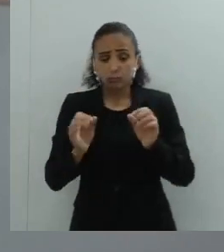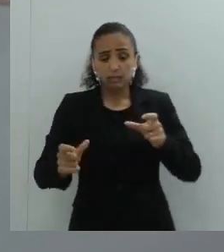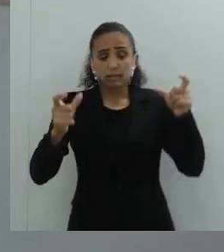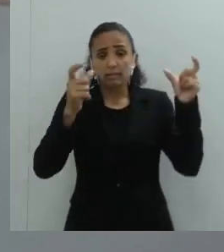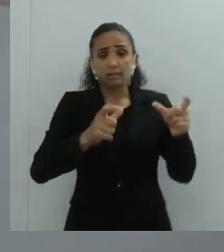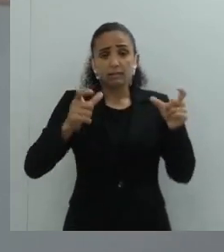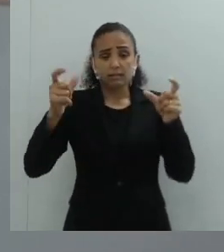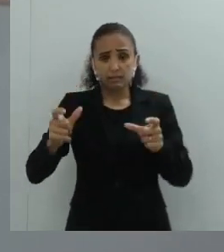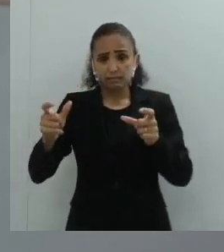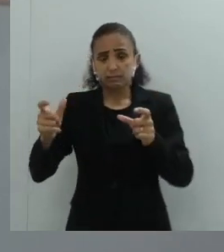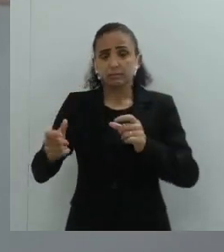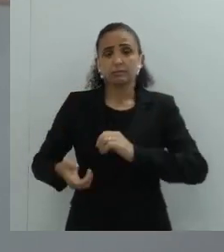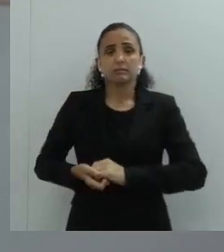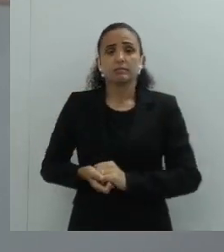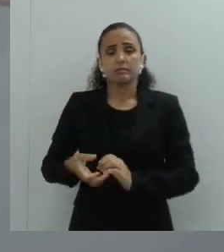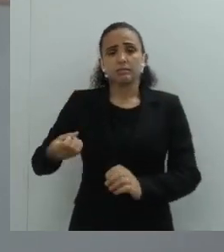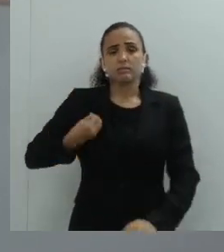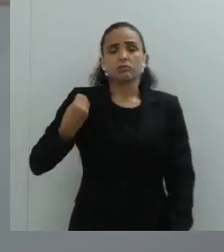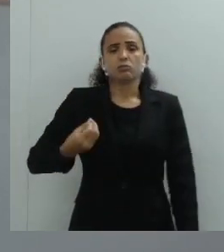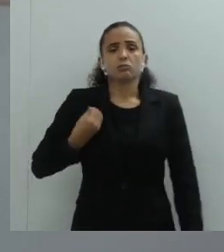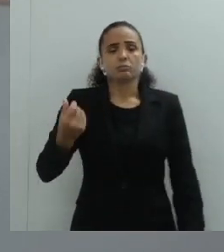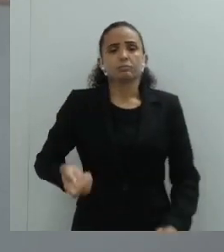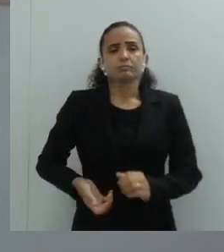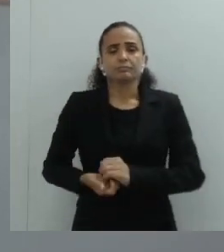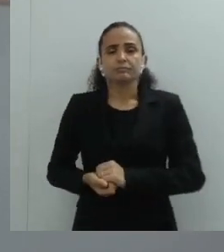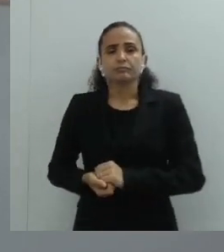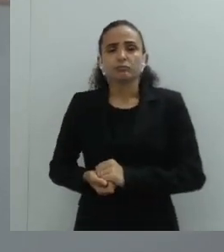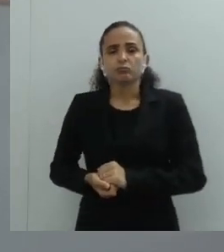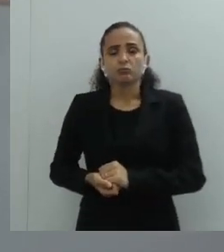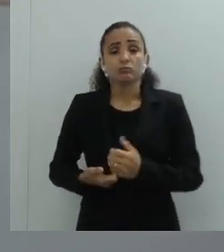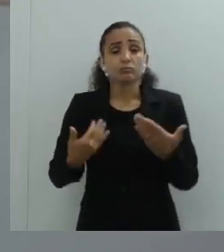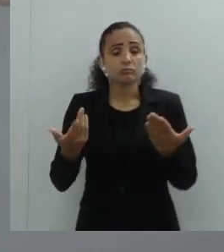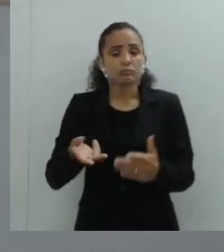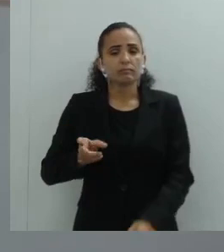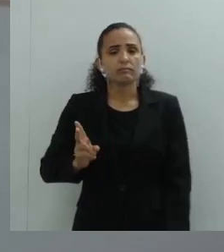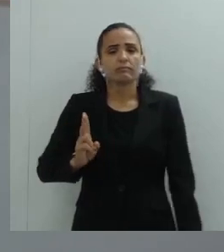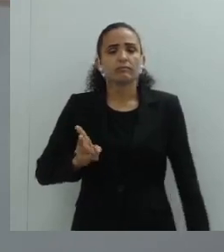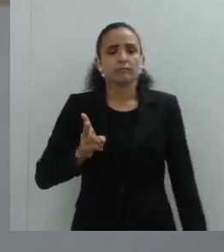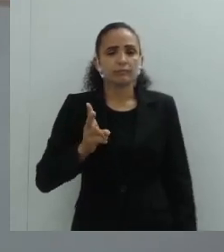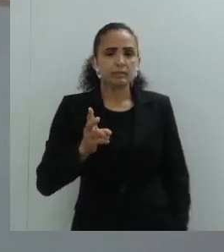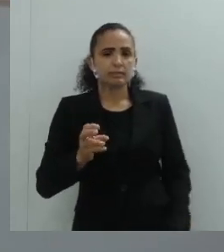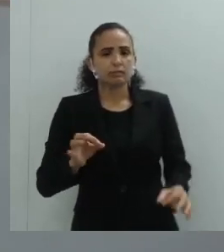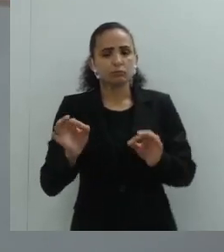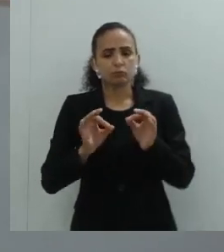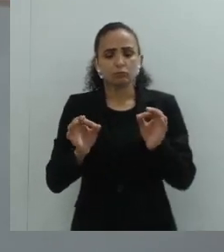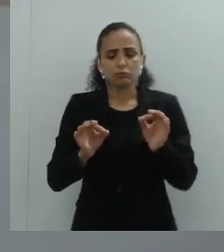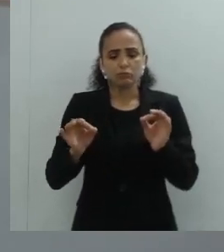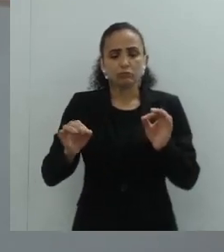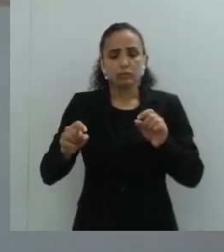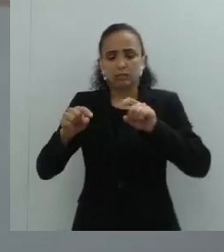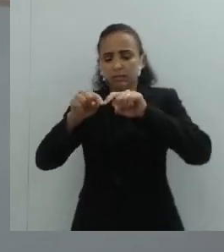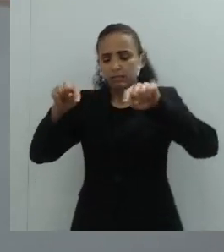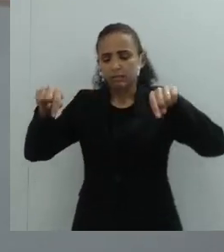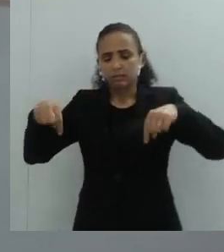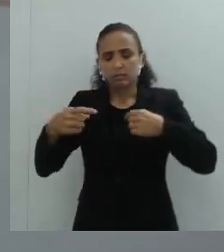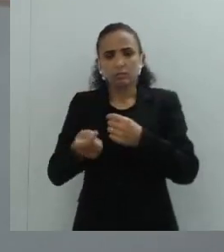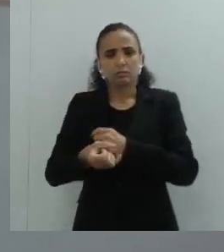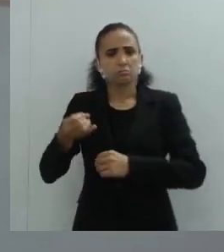eles viviam, e eles vão ter até hoje esses sítios arqueológicos